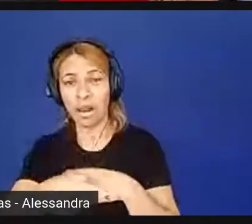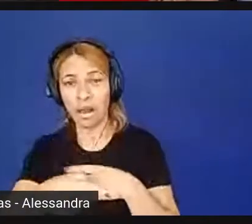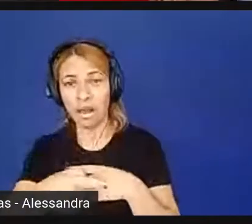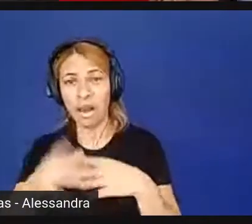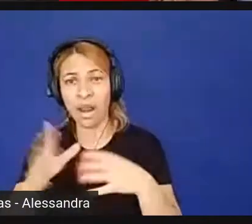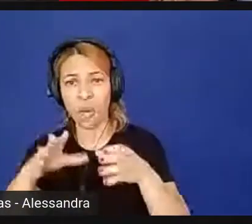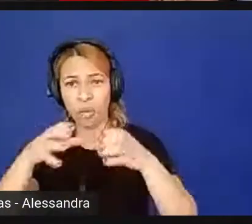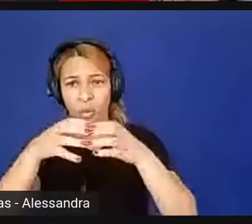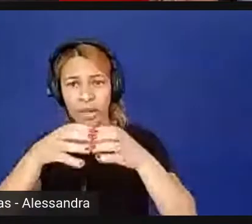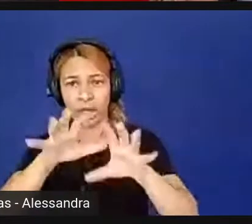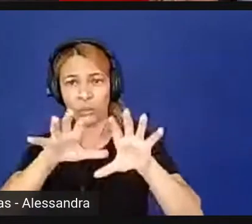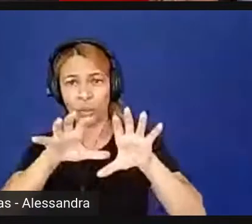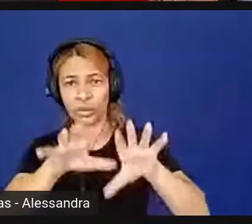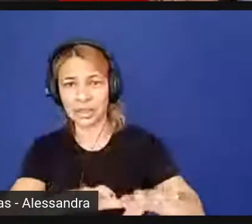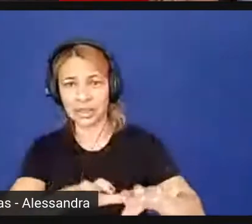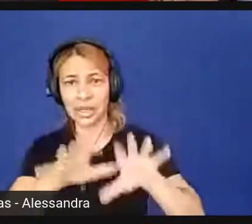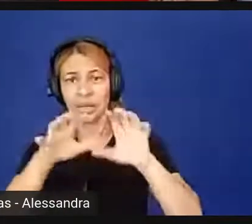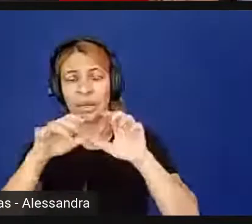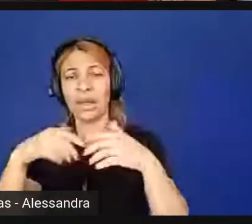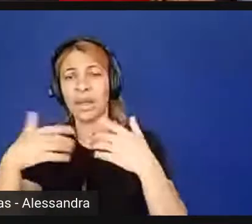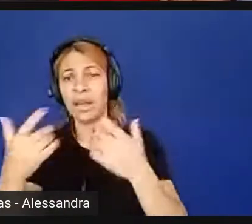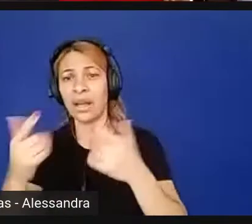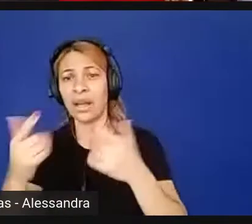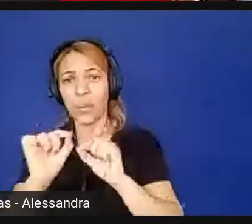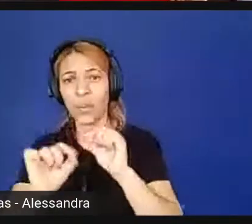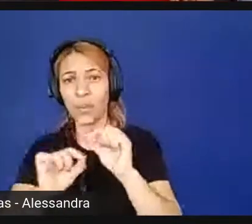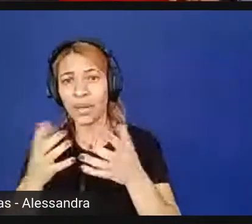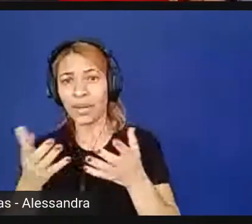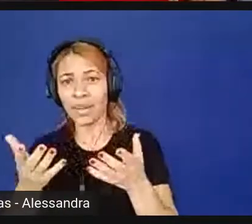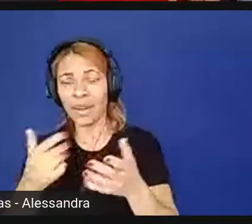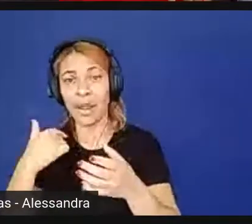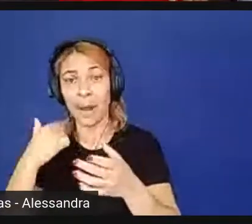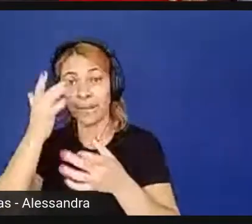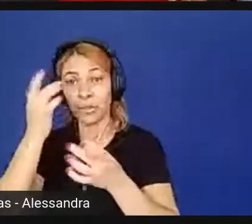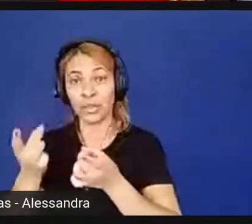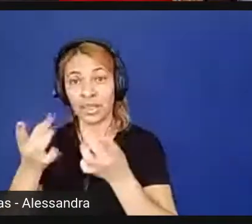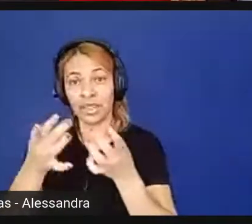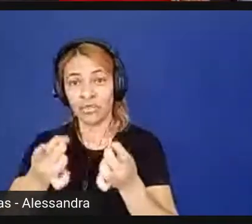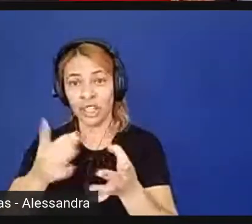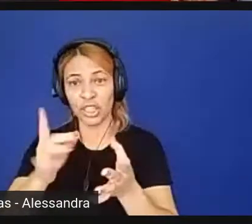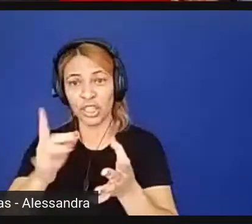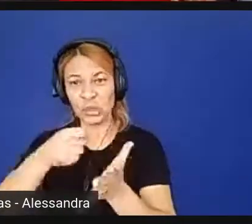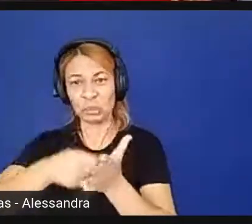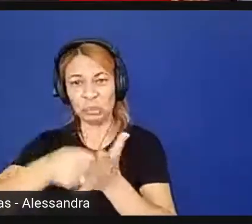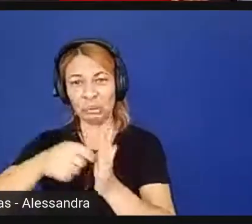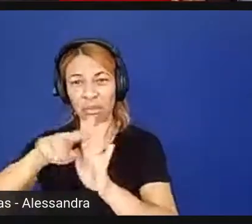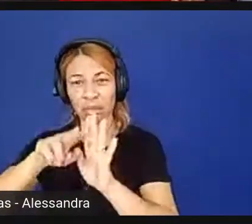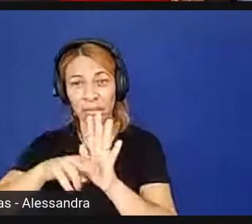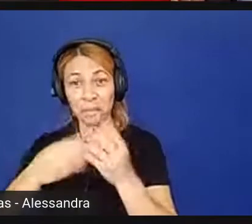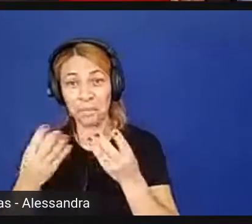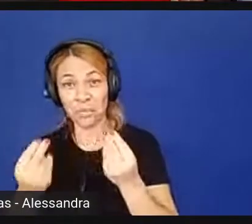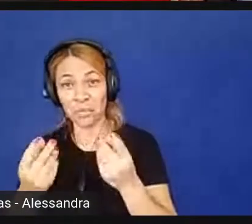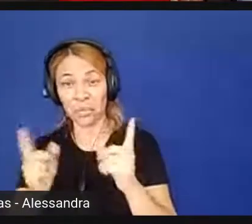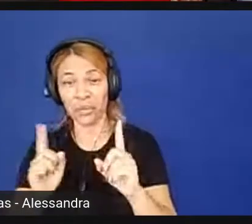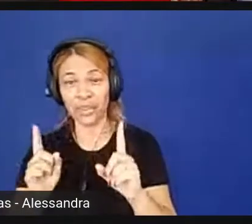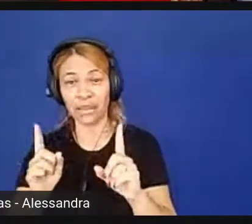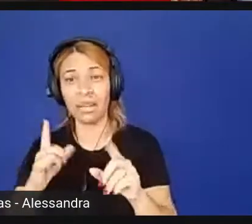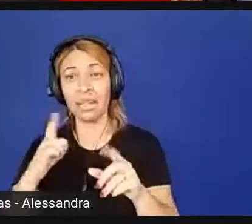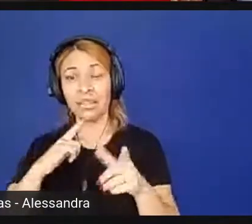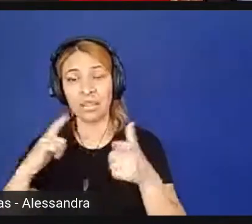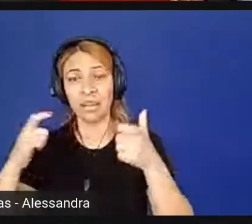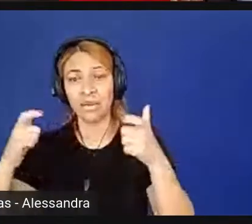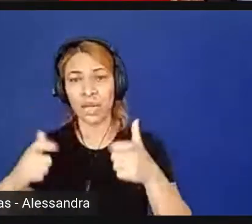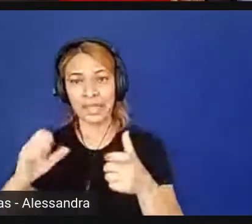um mercado que o meu fornecedor ele pode impor muita condição? Tem mercado que simplesmente, se eu não